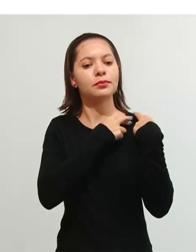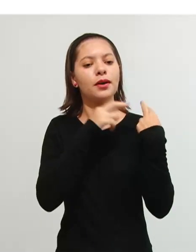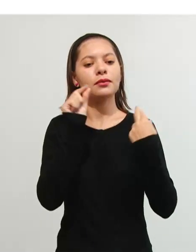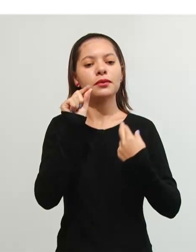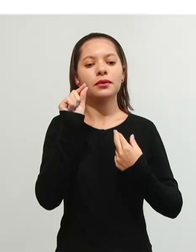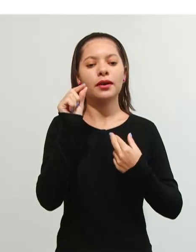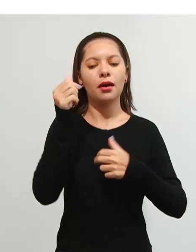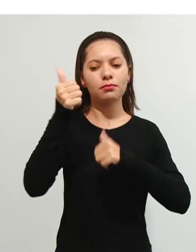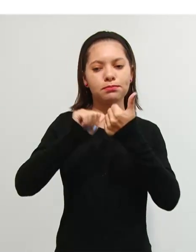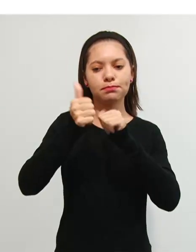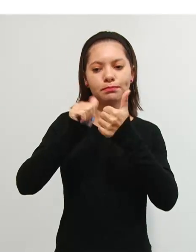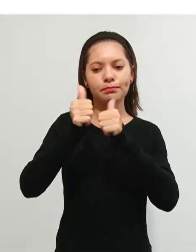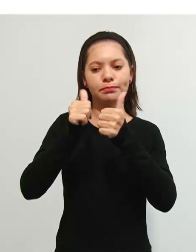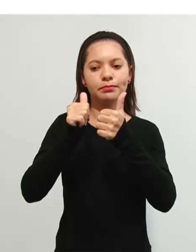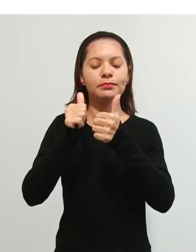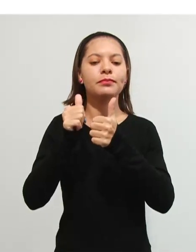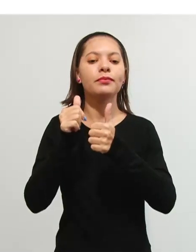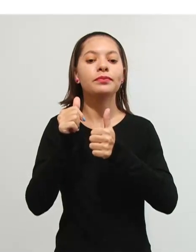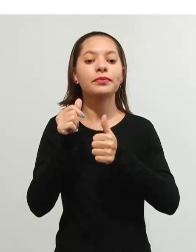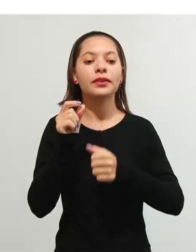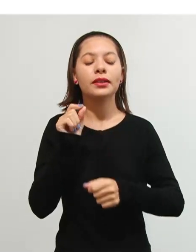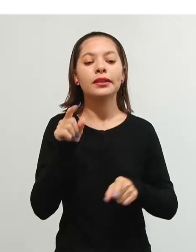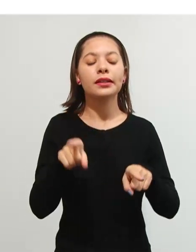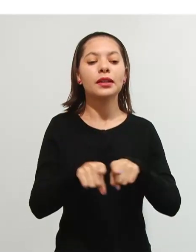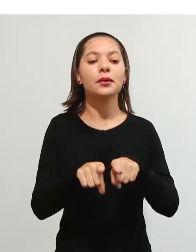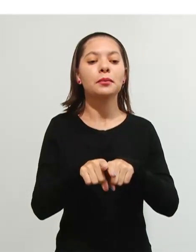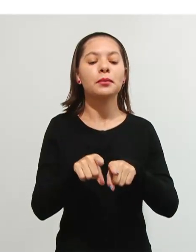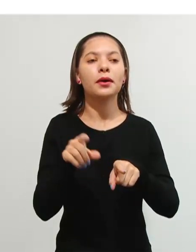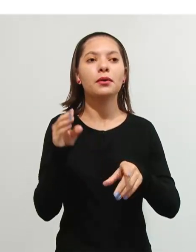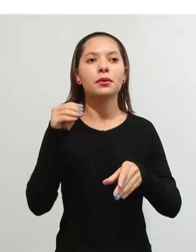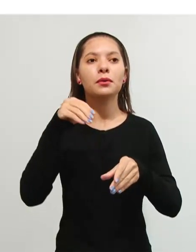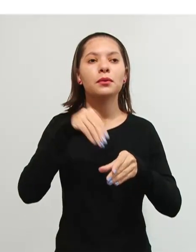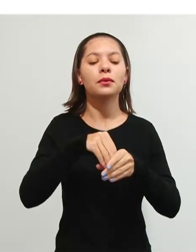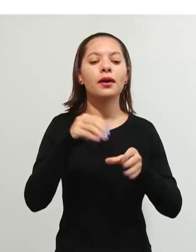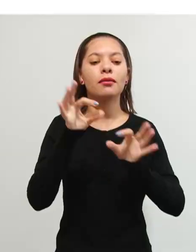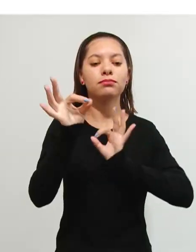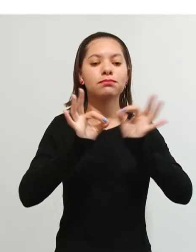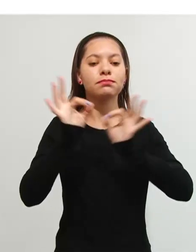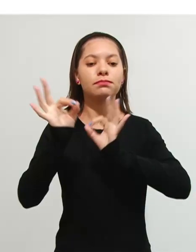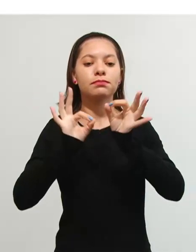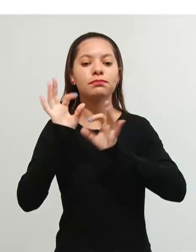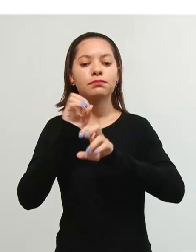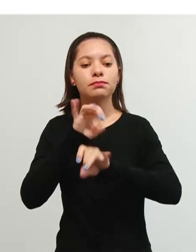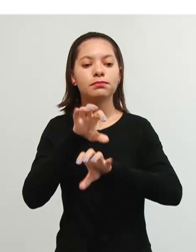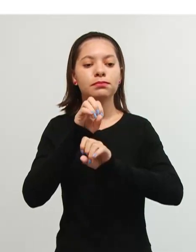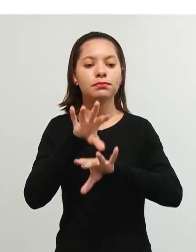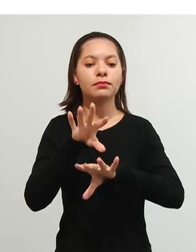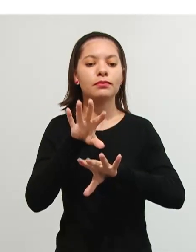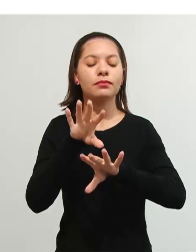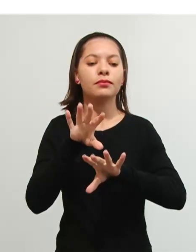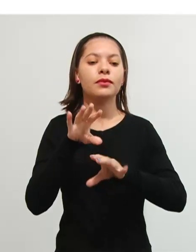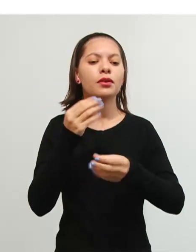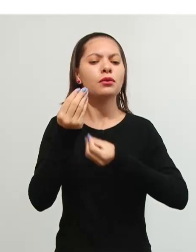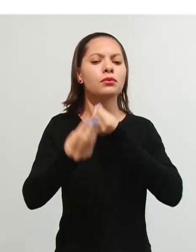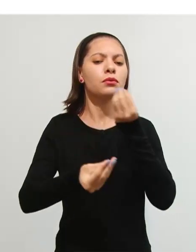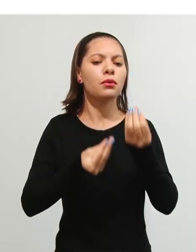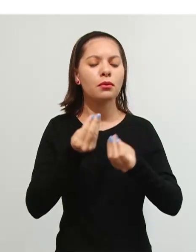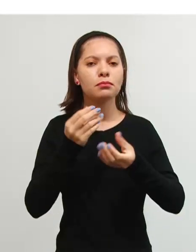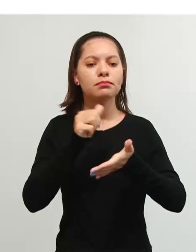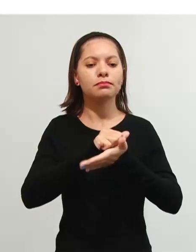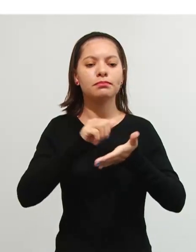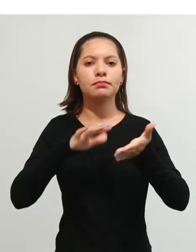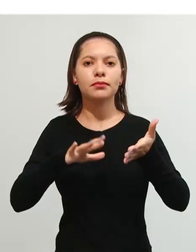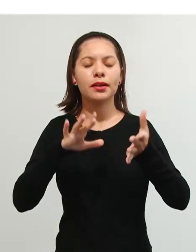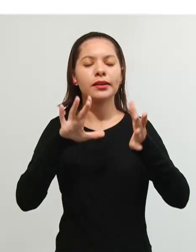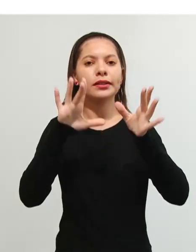fazer essa observação e colocar dentro do seu programa as contingências necessárias para que o